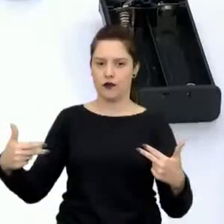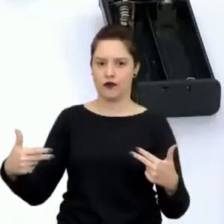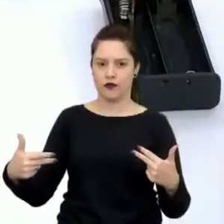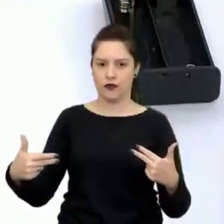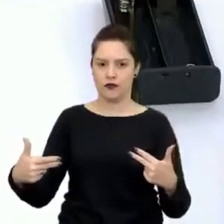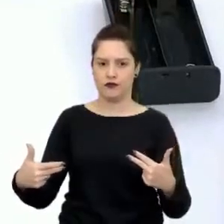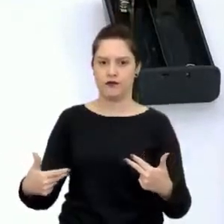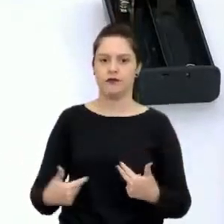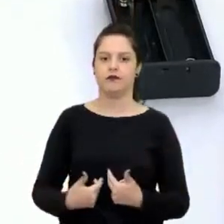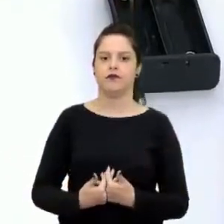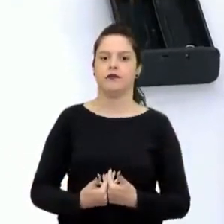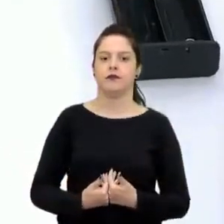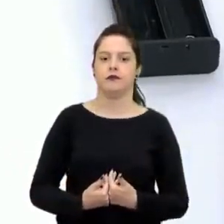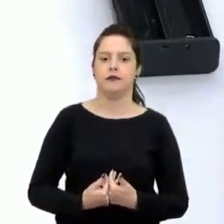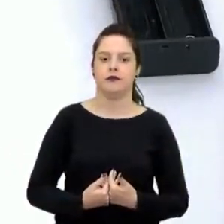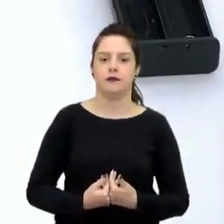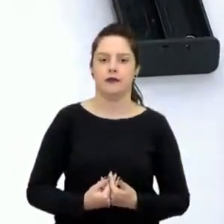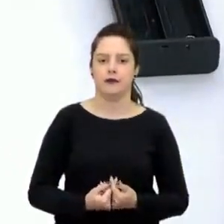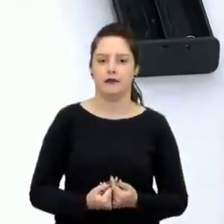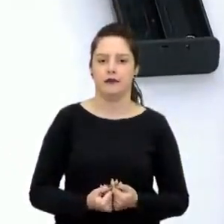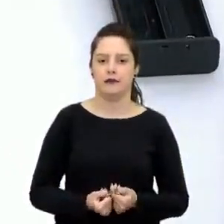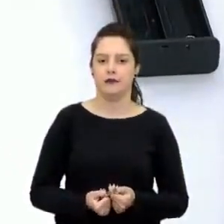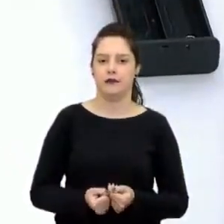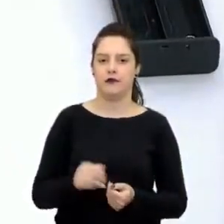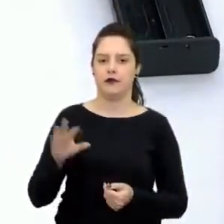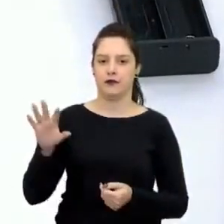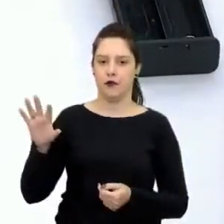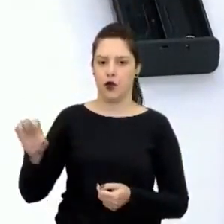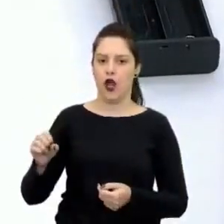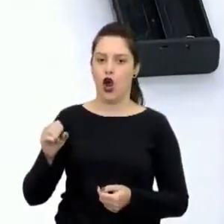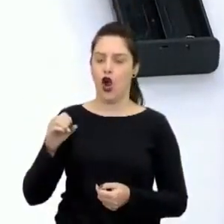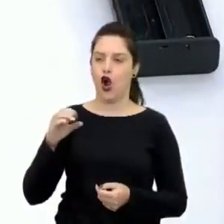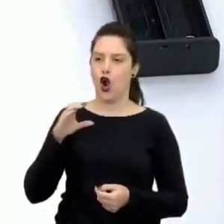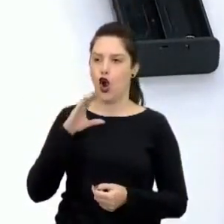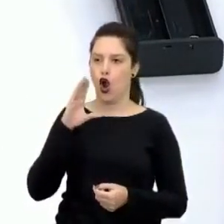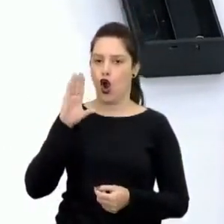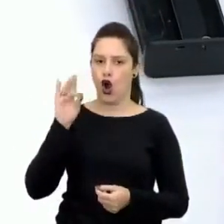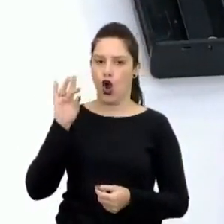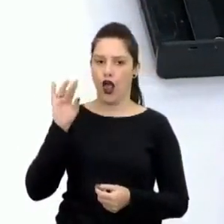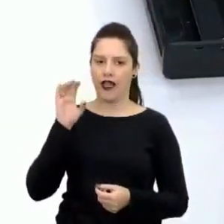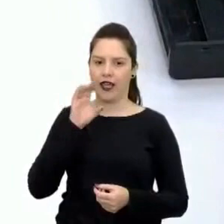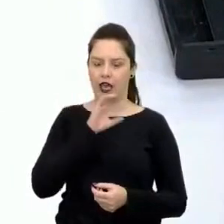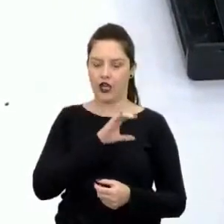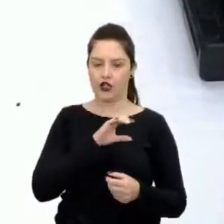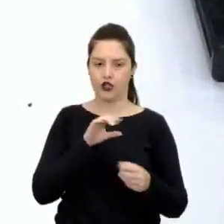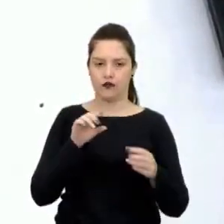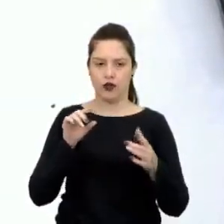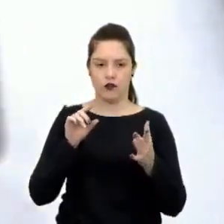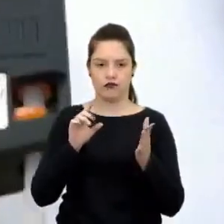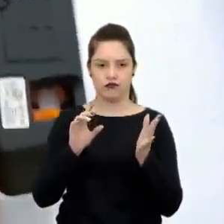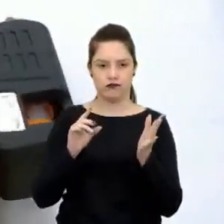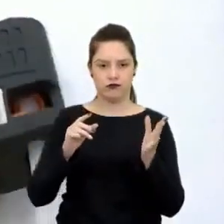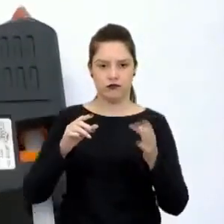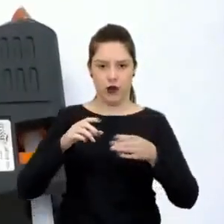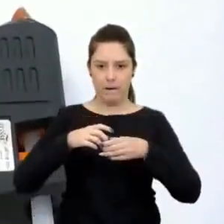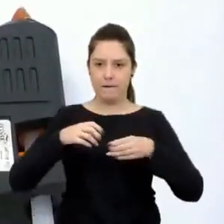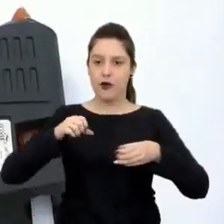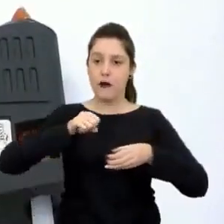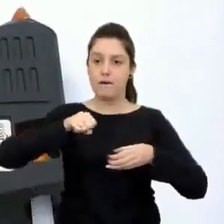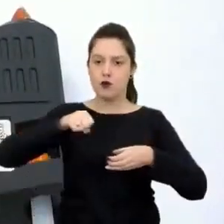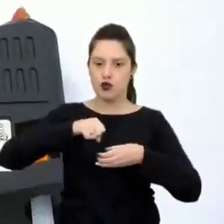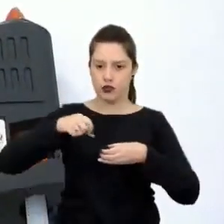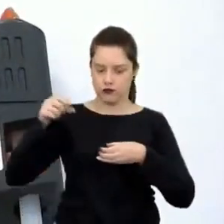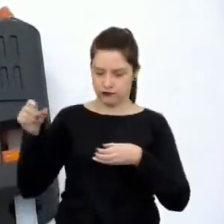da bateria, você cola o motor em uma das pontas, tá? Que cola quente,